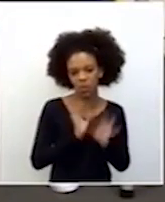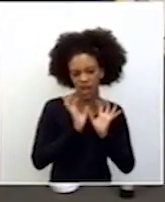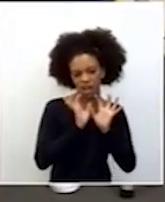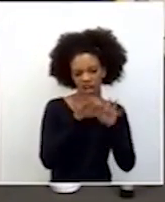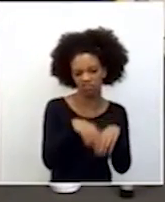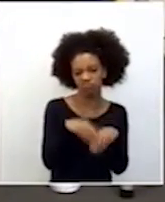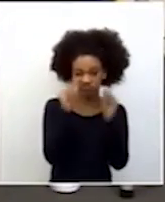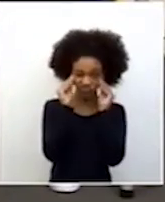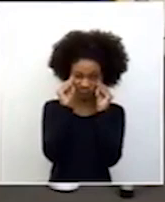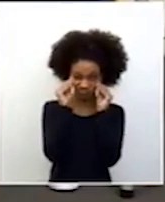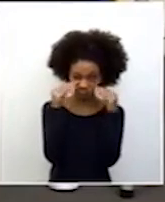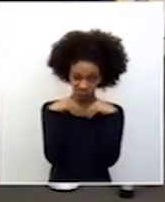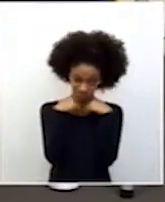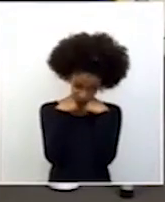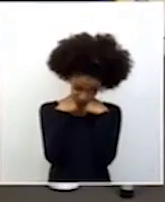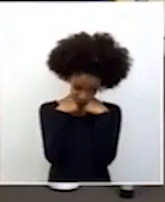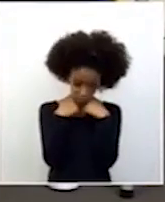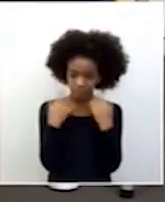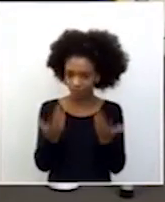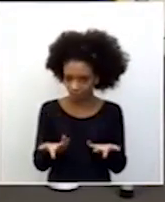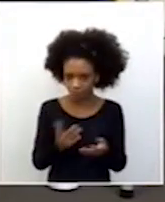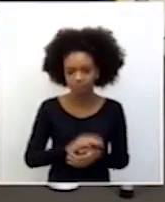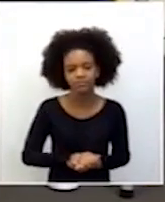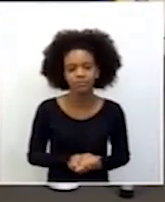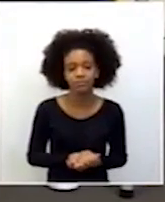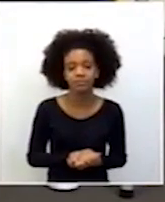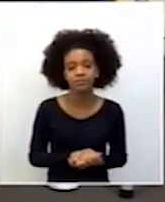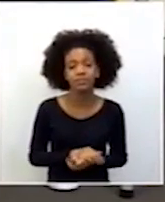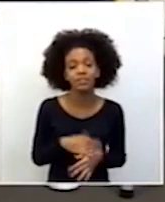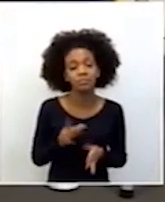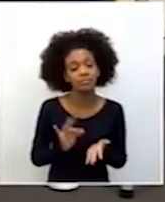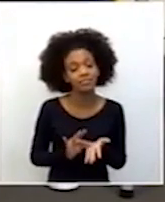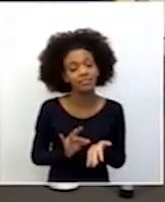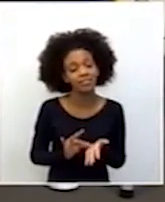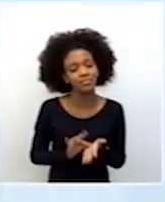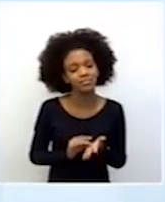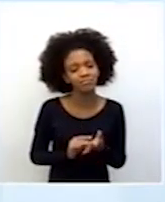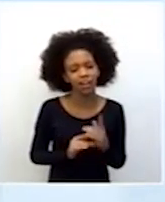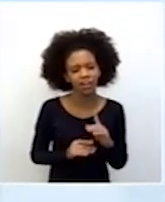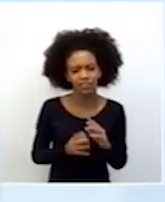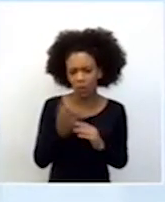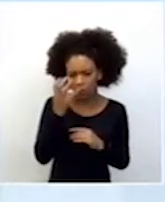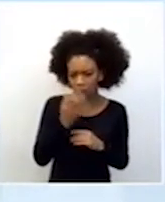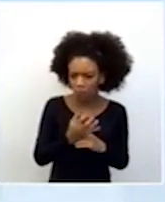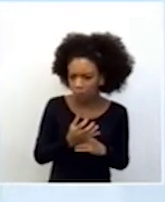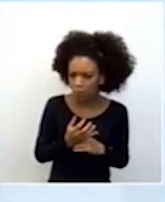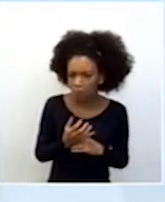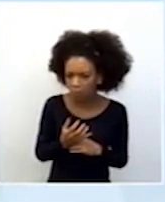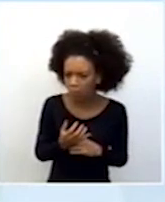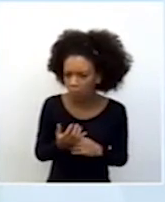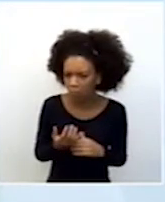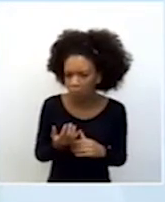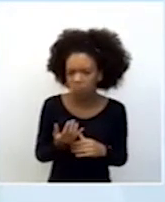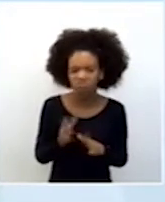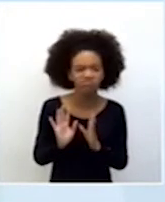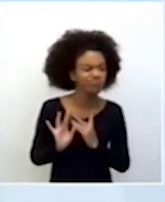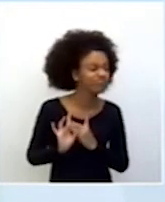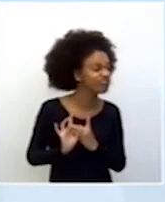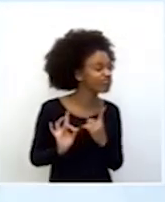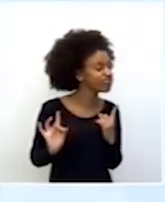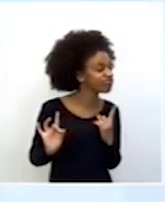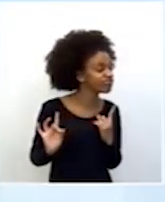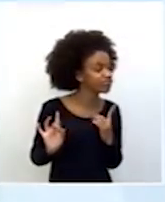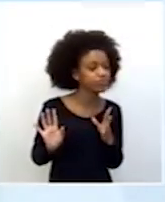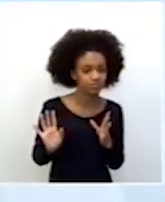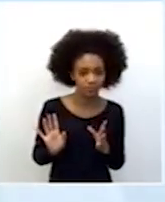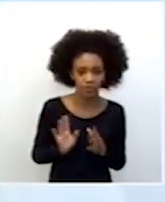uma cara muito verdade. séria até. Muito Sim, séria. verdade. Eles não estão com cara de muitos amigos, Não.